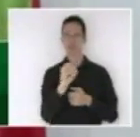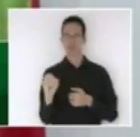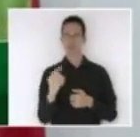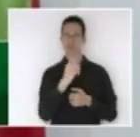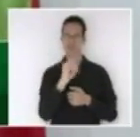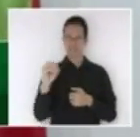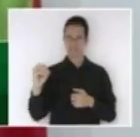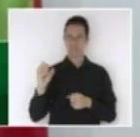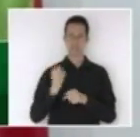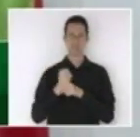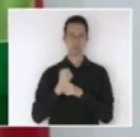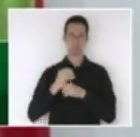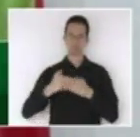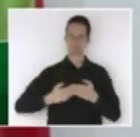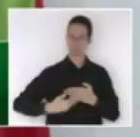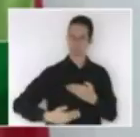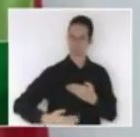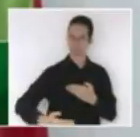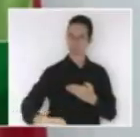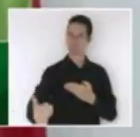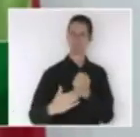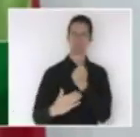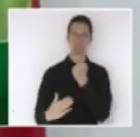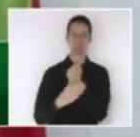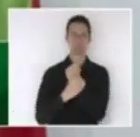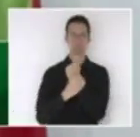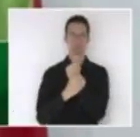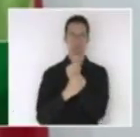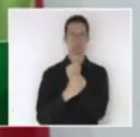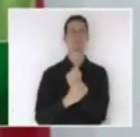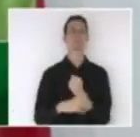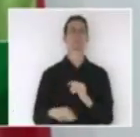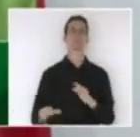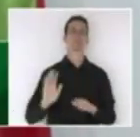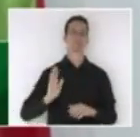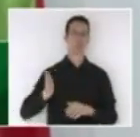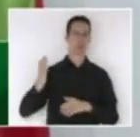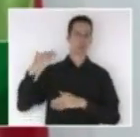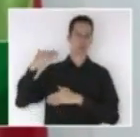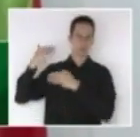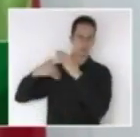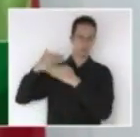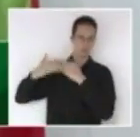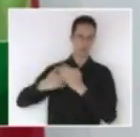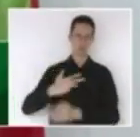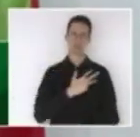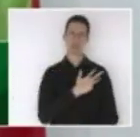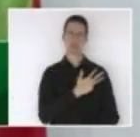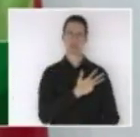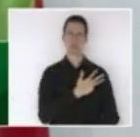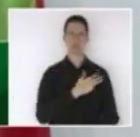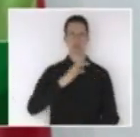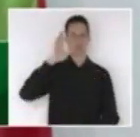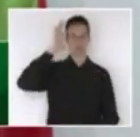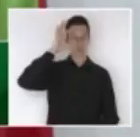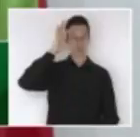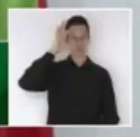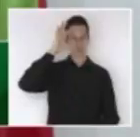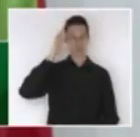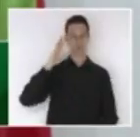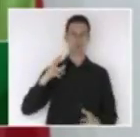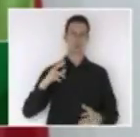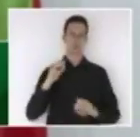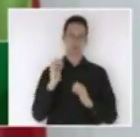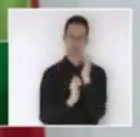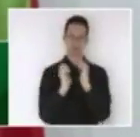feito na construção do governo do presidente Lula, da presidente Dilma. Não privatizamos nenhuma empresa,